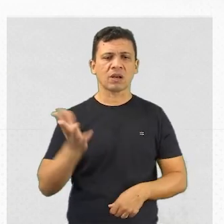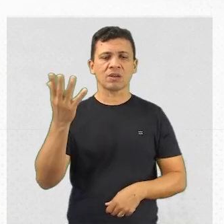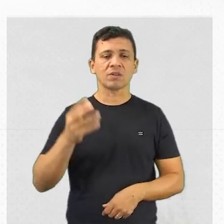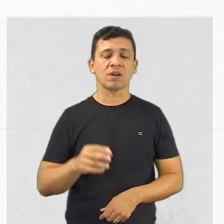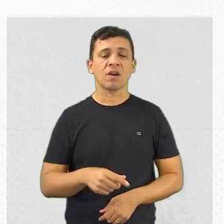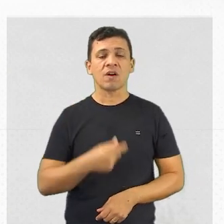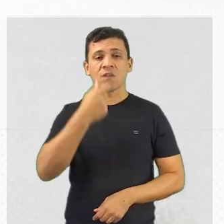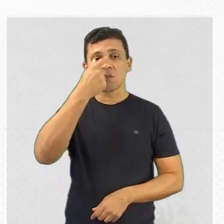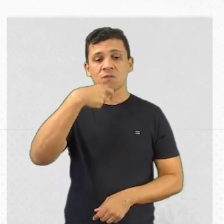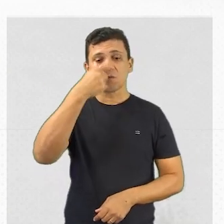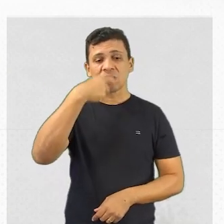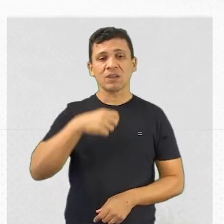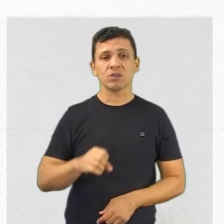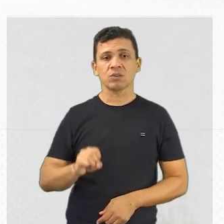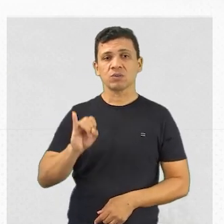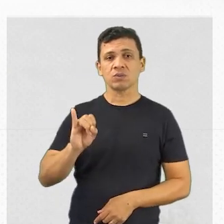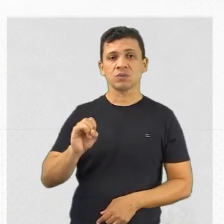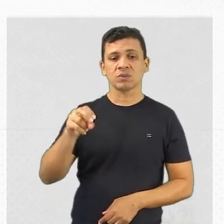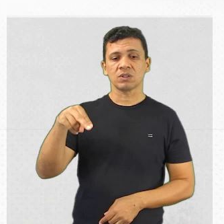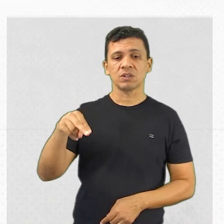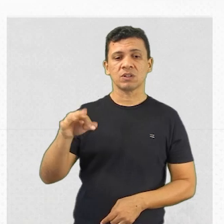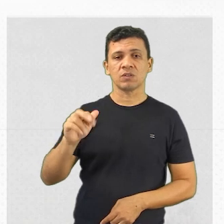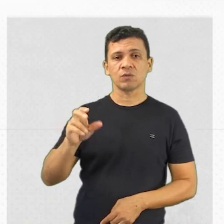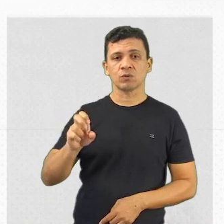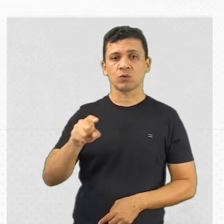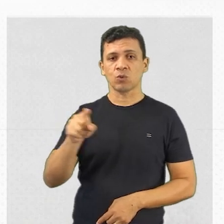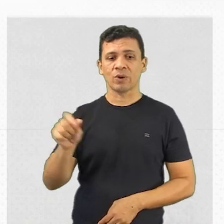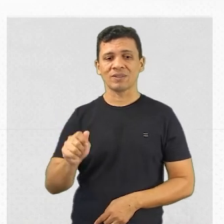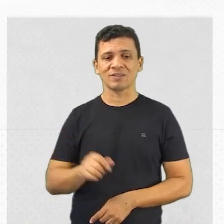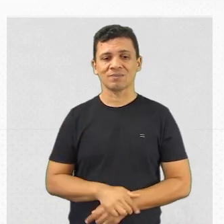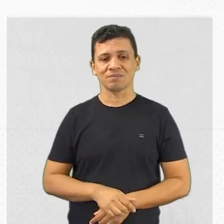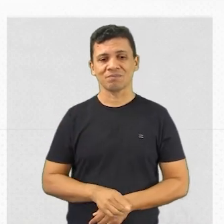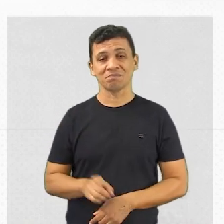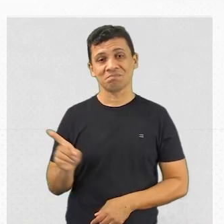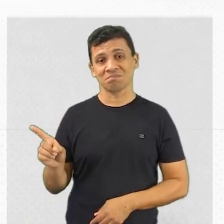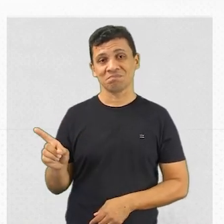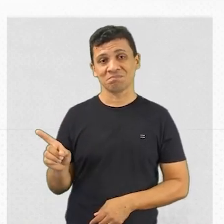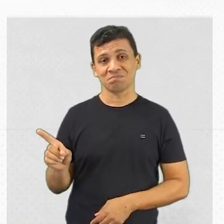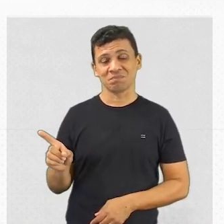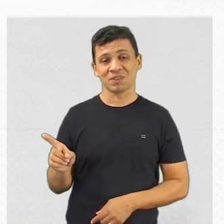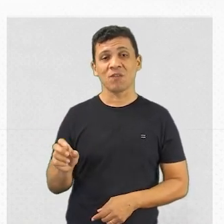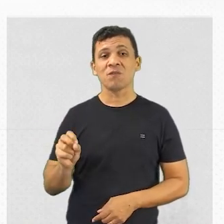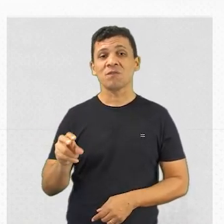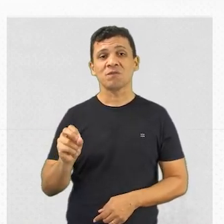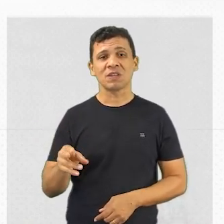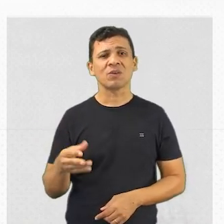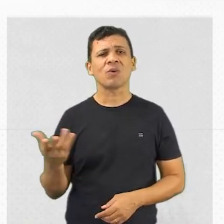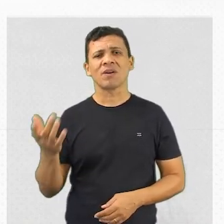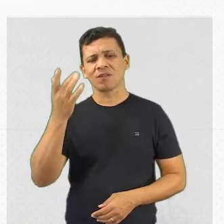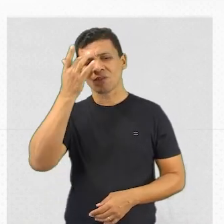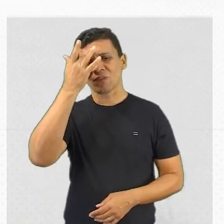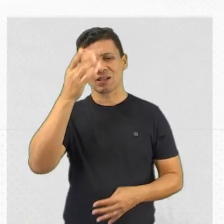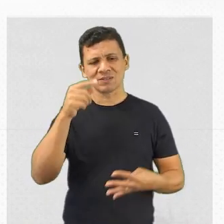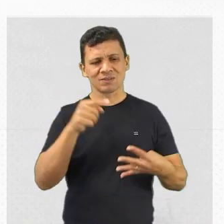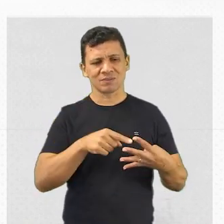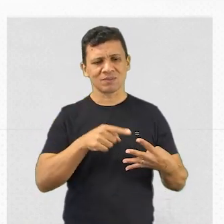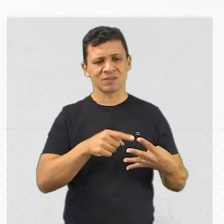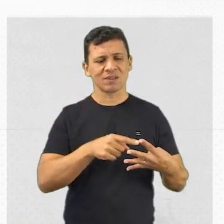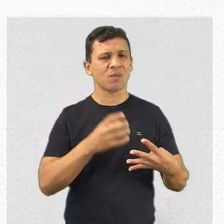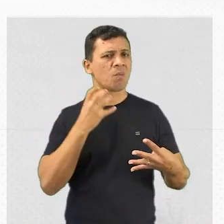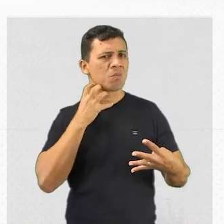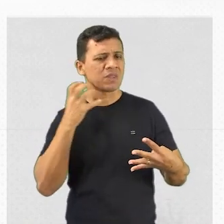vírus da influenza, pessoal? Bem fácil, né? Depois a gente ter conversado sobre isso hoje, O vírus da influenza, da cachumba,